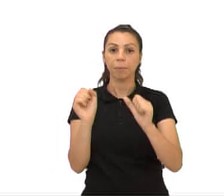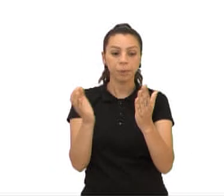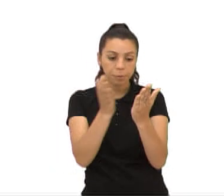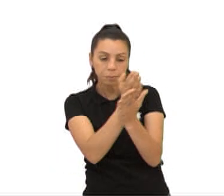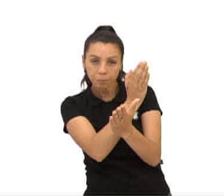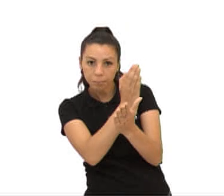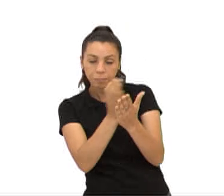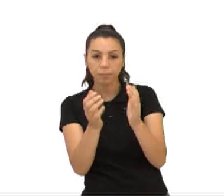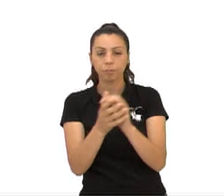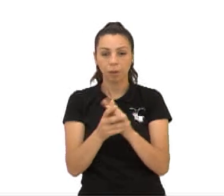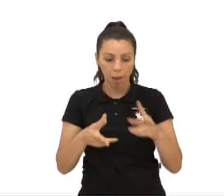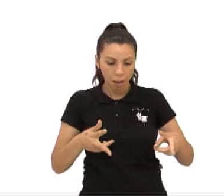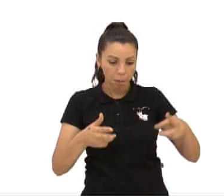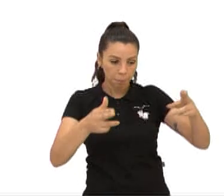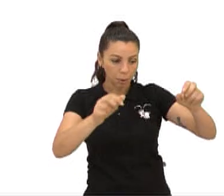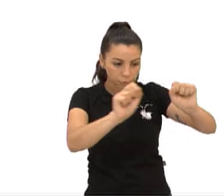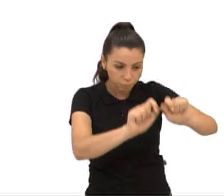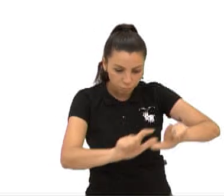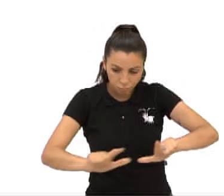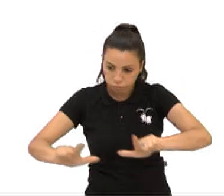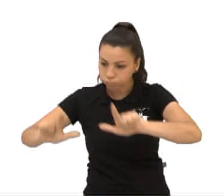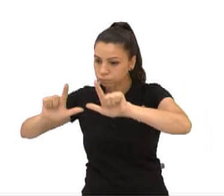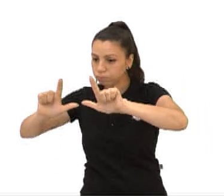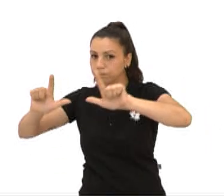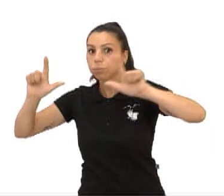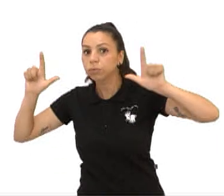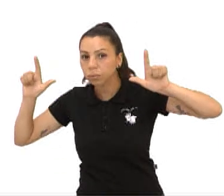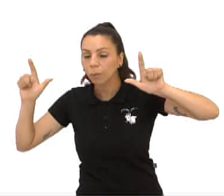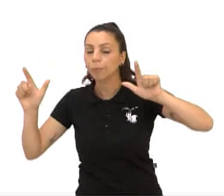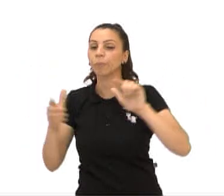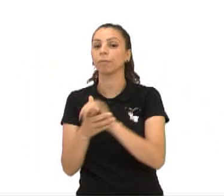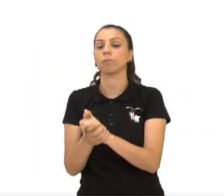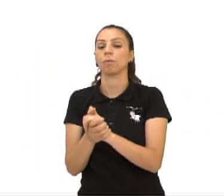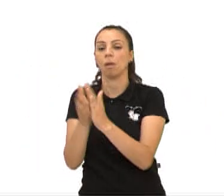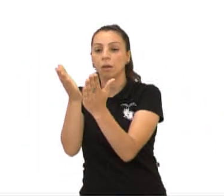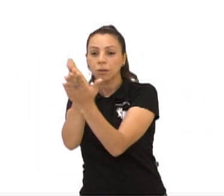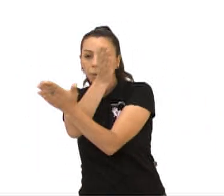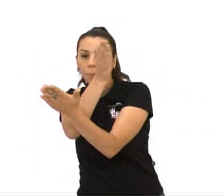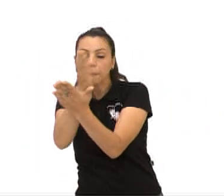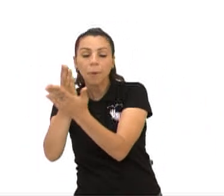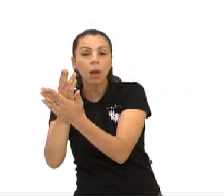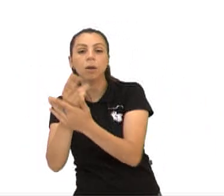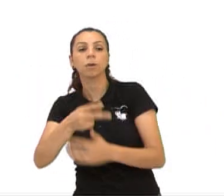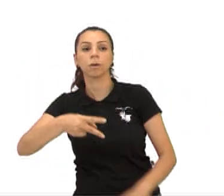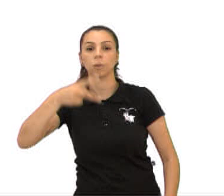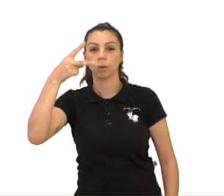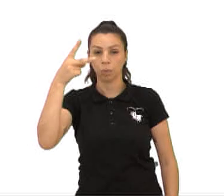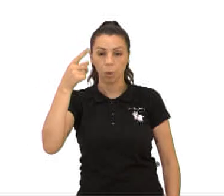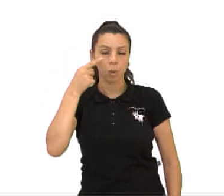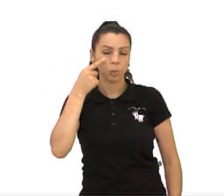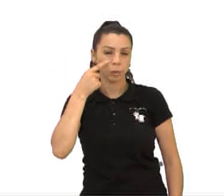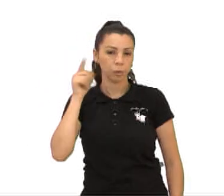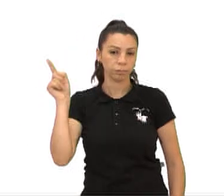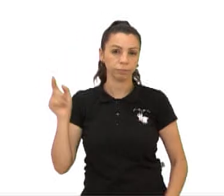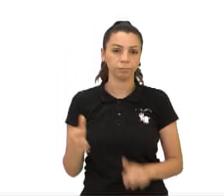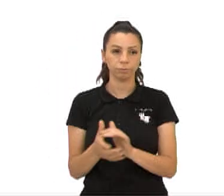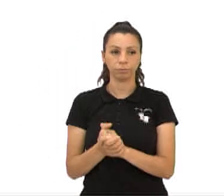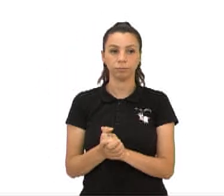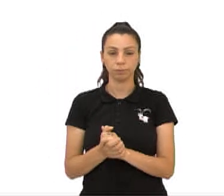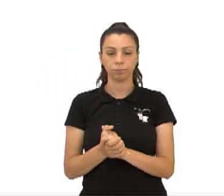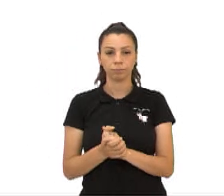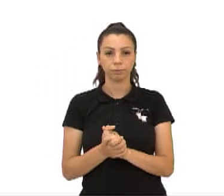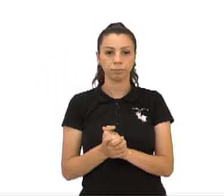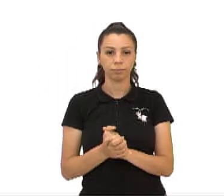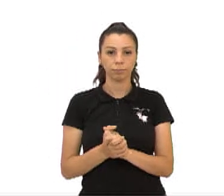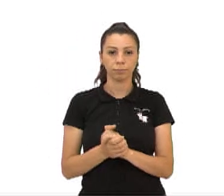em duas formas, dois quadriláteros. Esse pedaço aqui, ó, é um